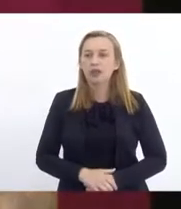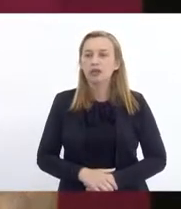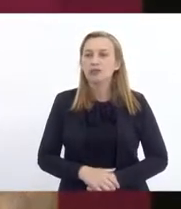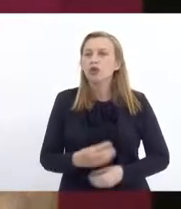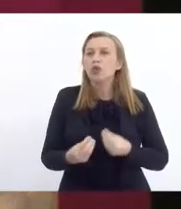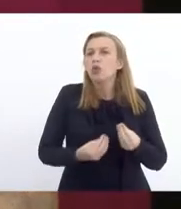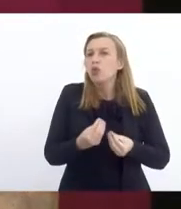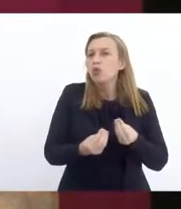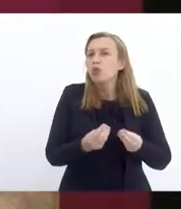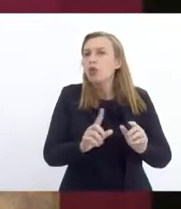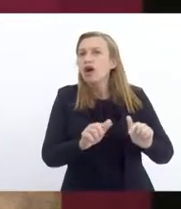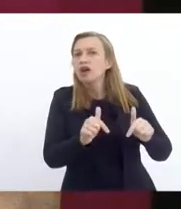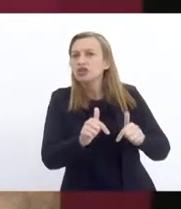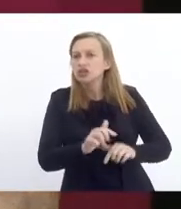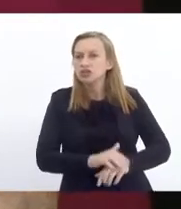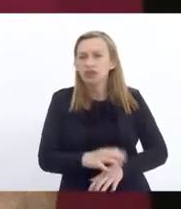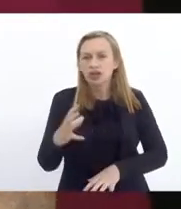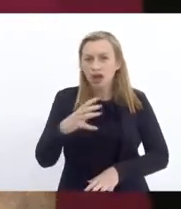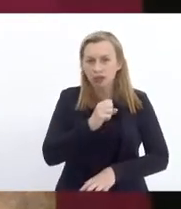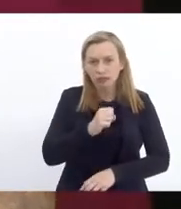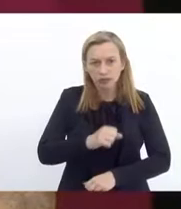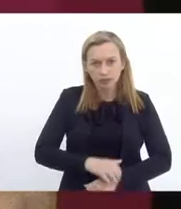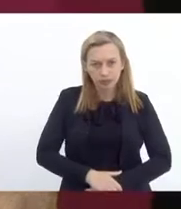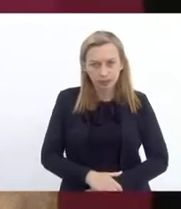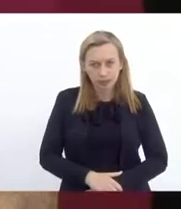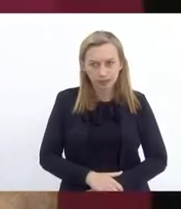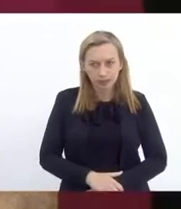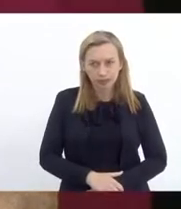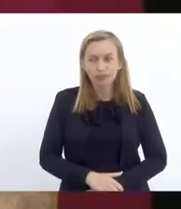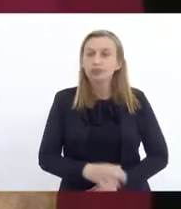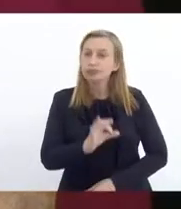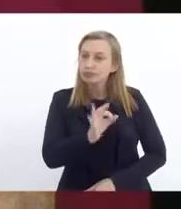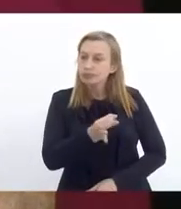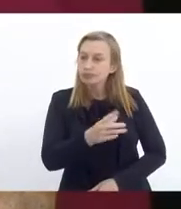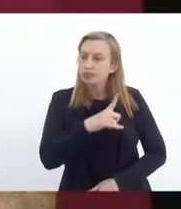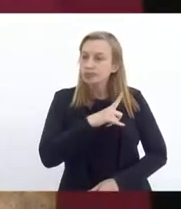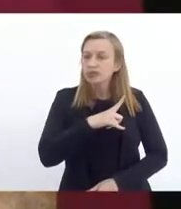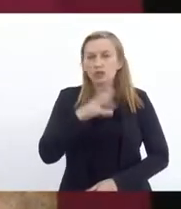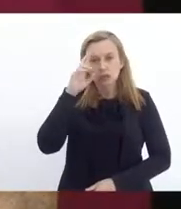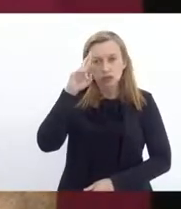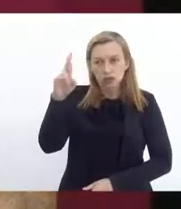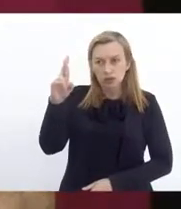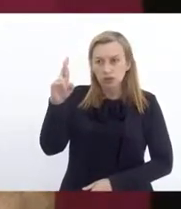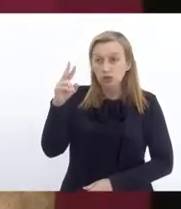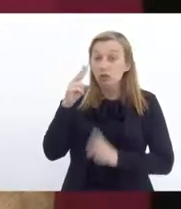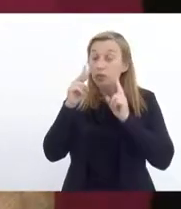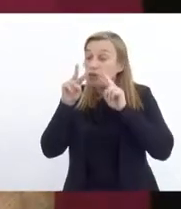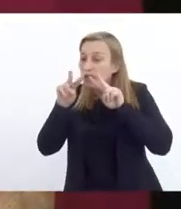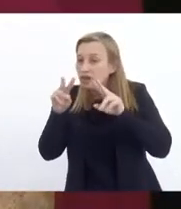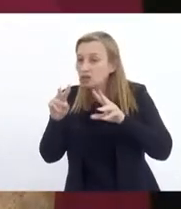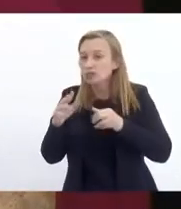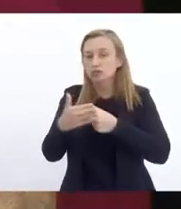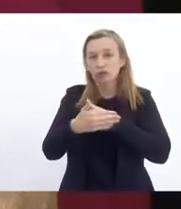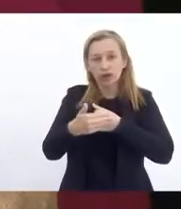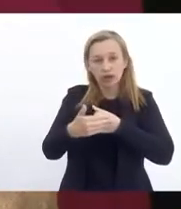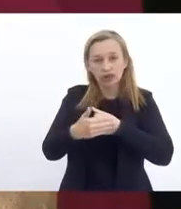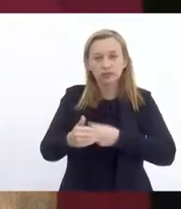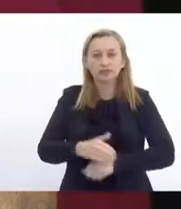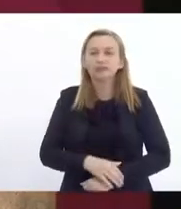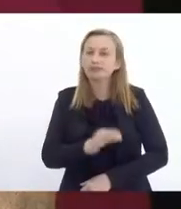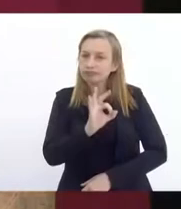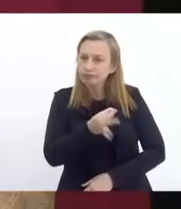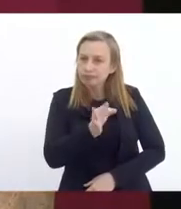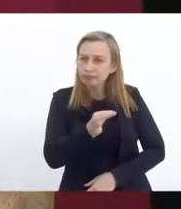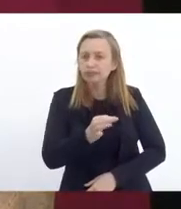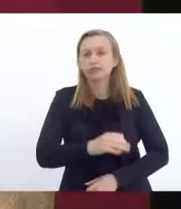de como ele age, e é rápido, né? Eu tenho certeza que o senhor tem olhado isso com muito carinho e tenho